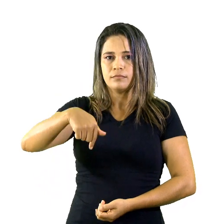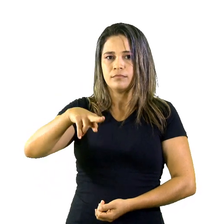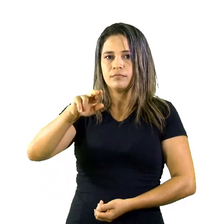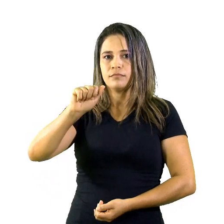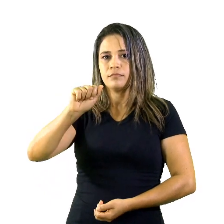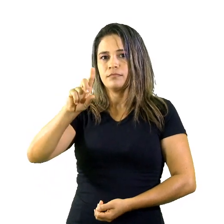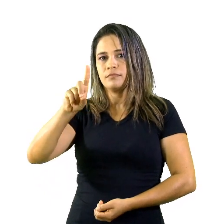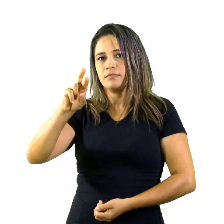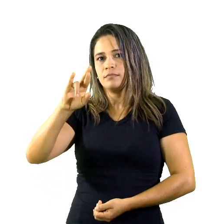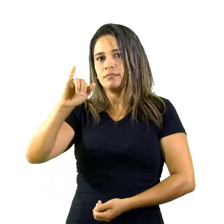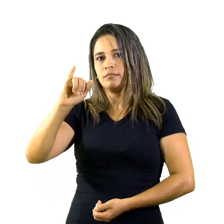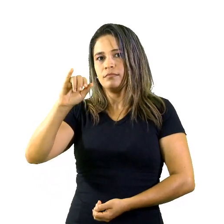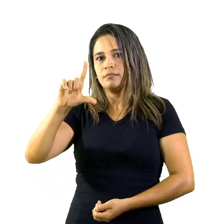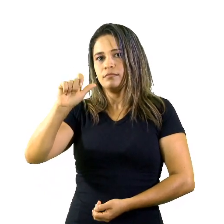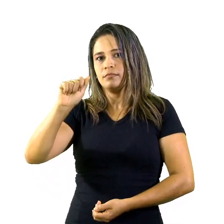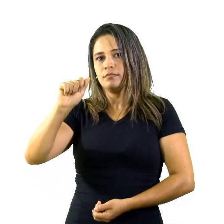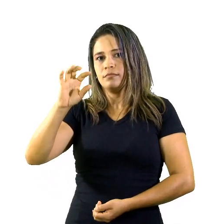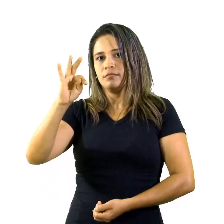quadriláteros. Quadriláteros.